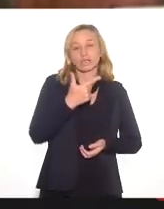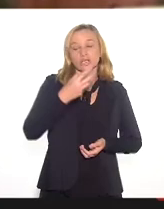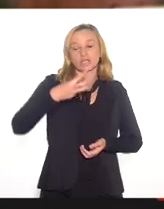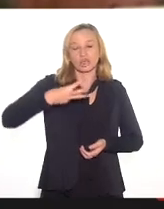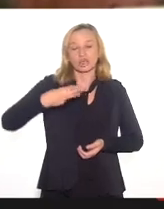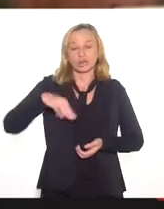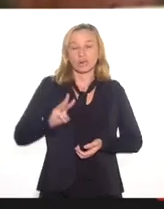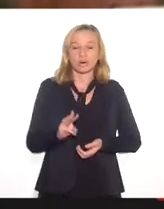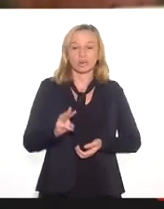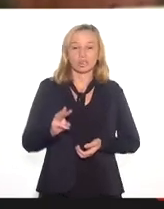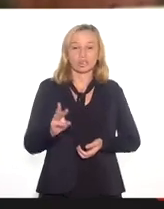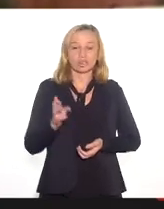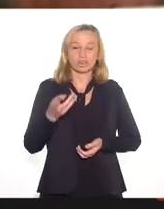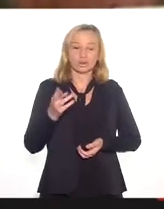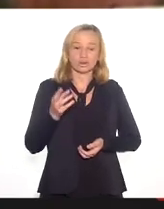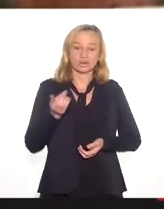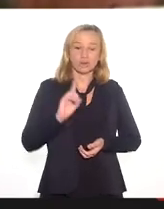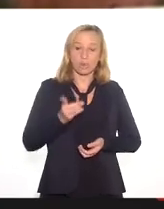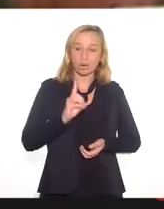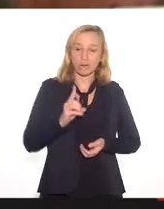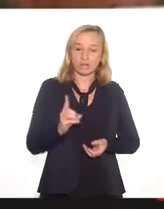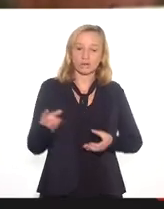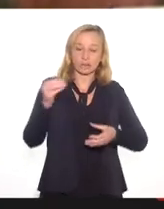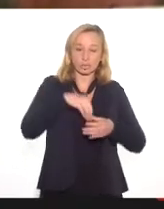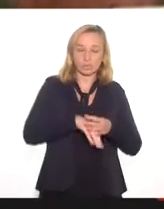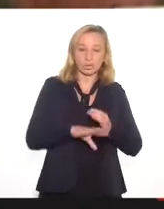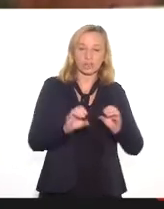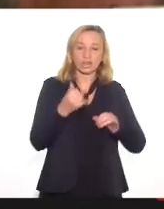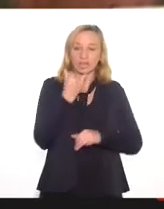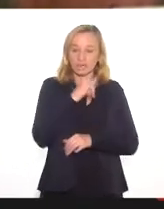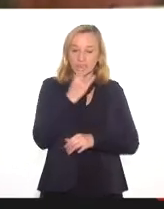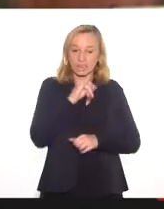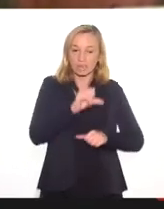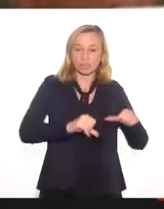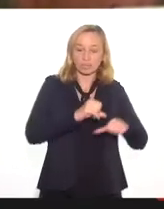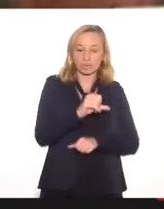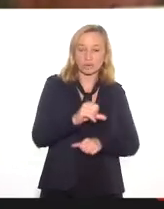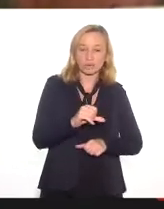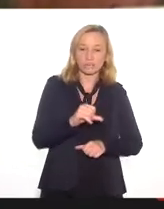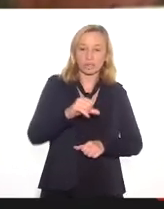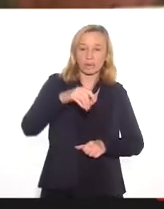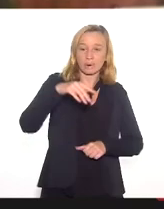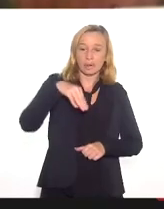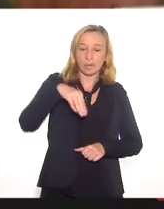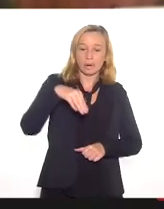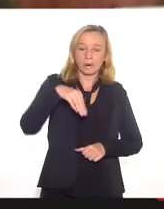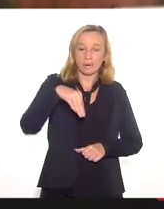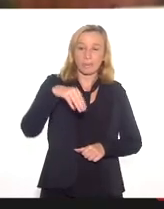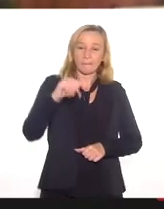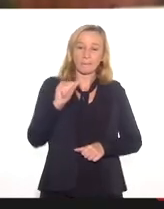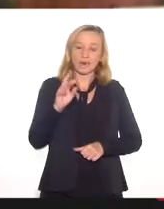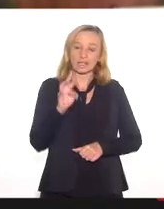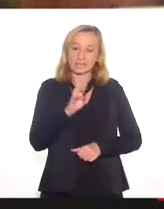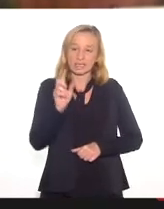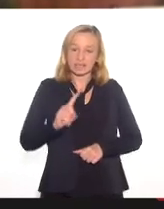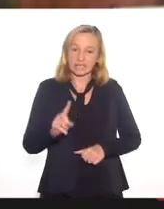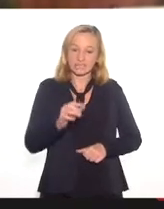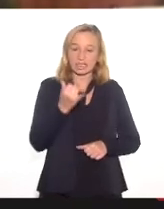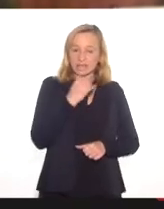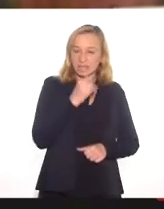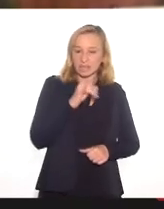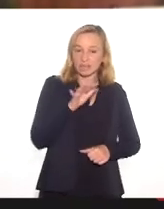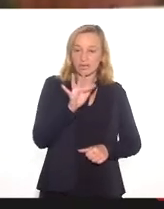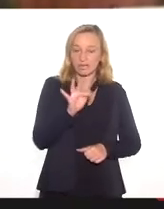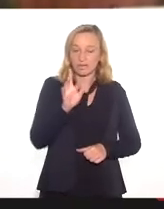infraestrutura, incluindo energia, mudança na matriz energética, ferrovias e tudo